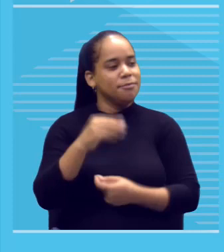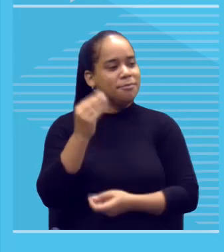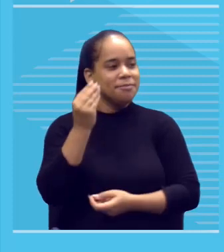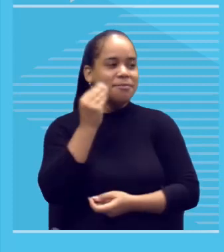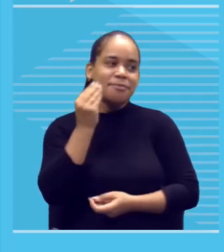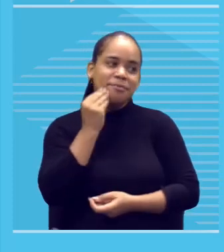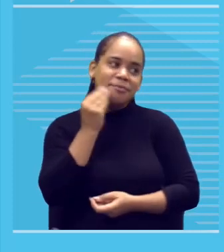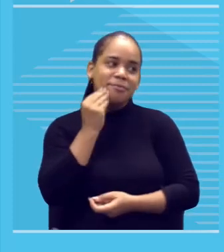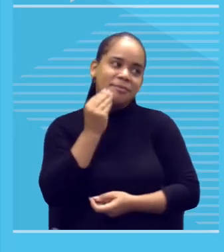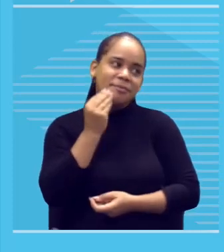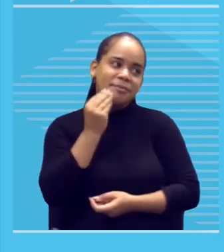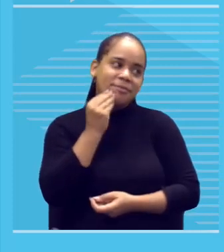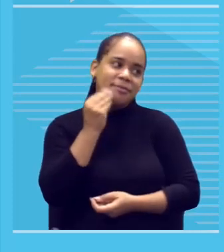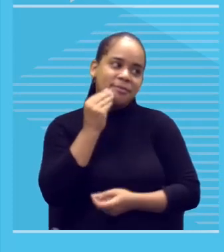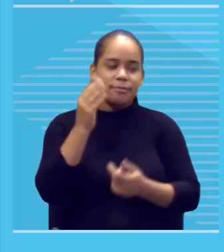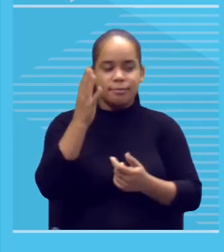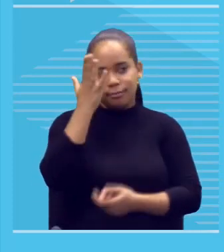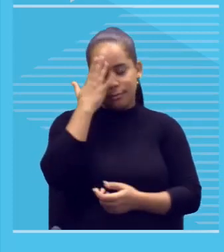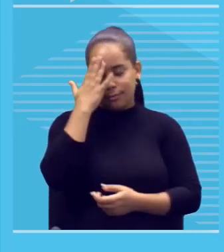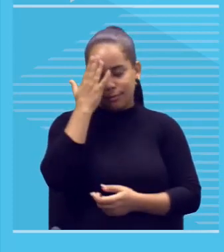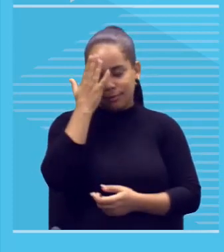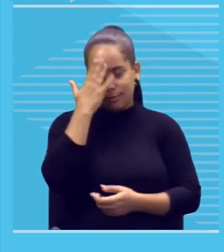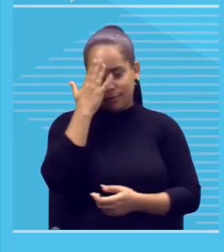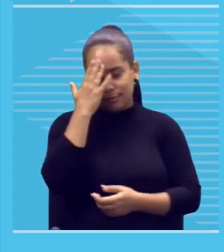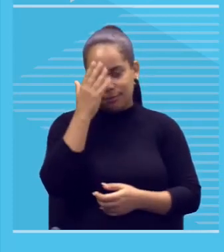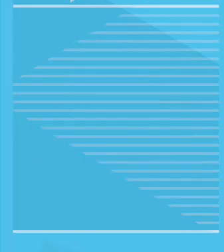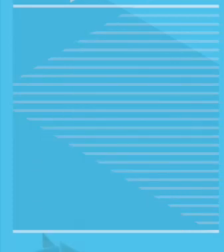compreender aqui o nosso raciocínio